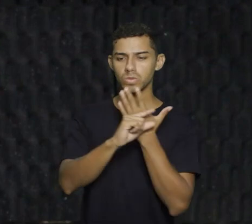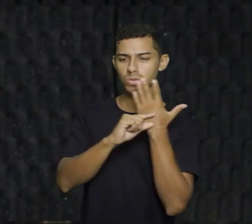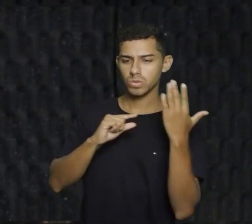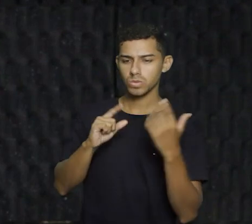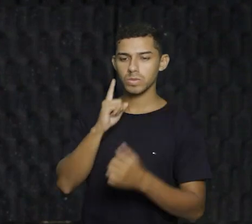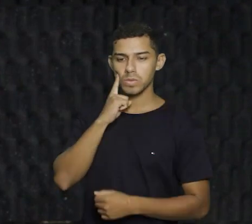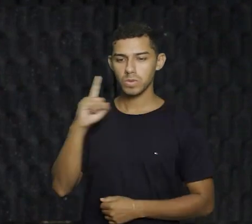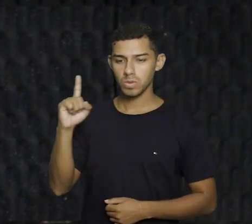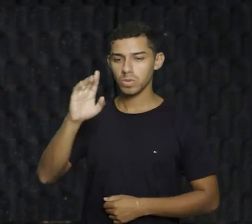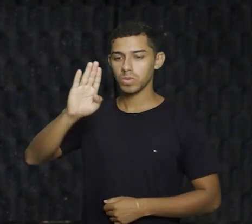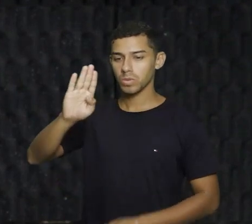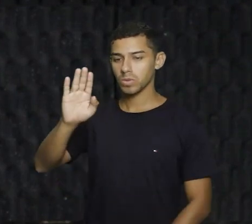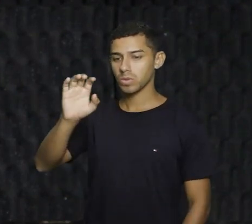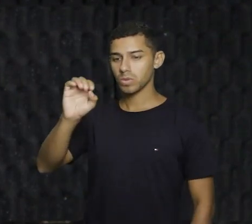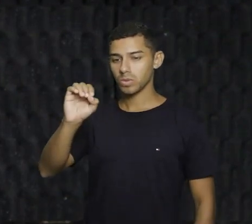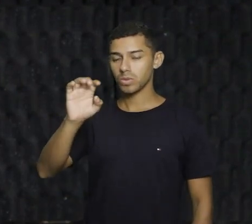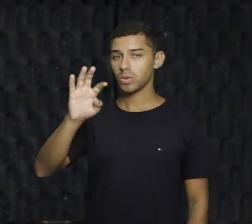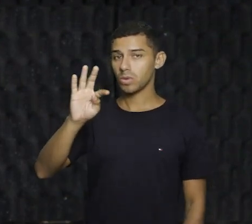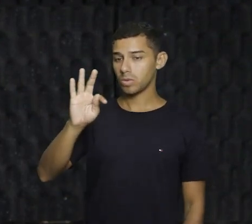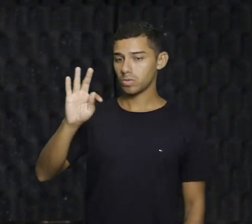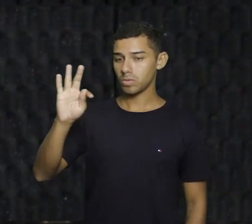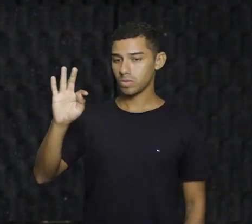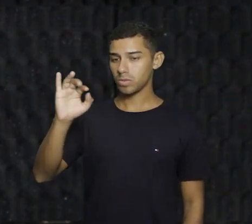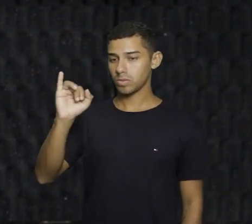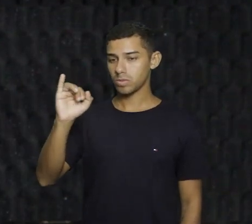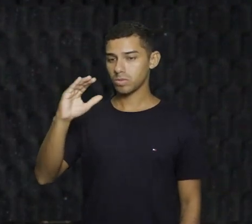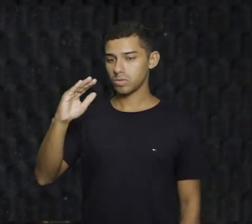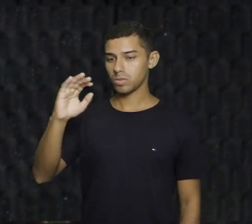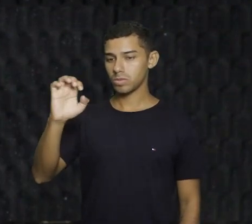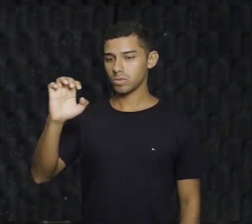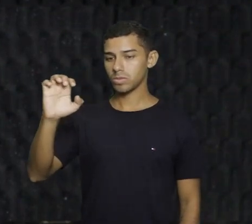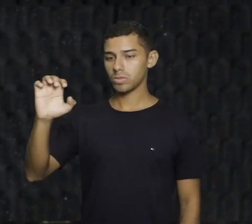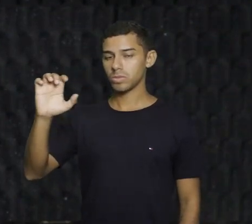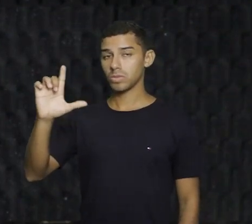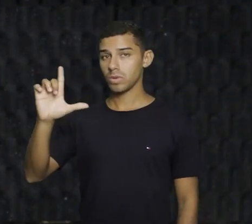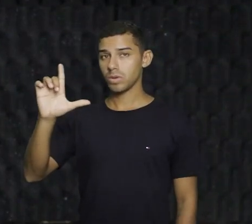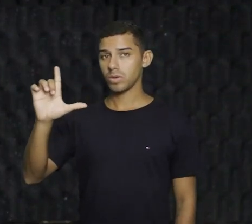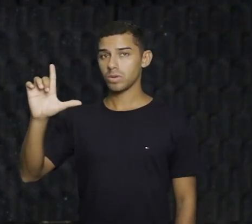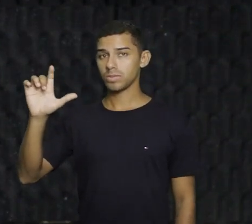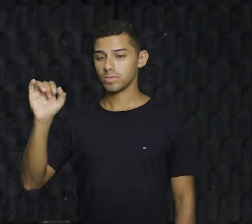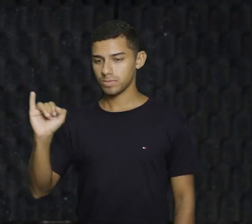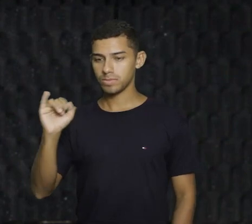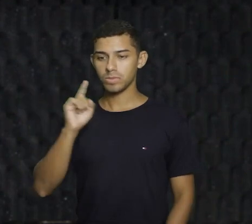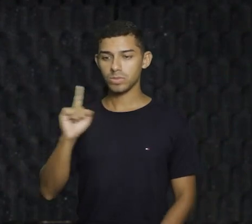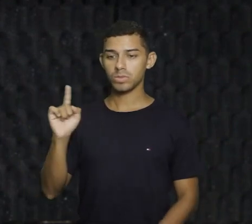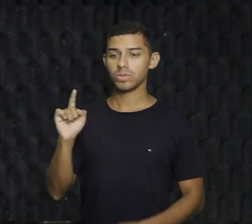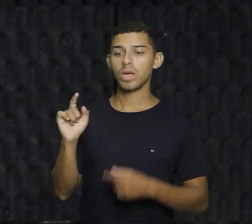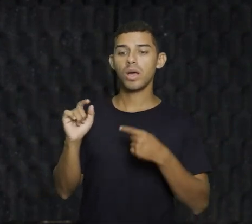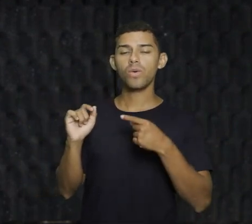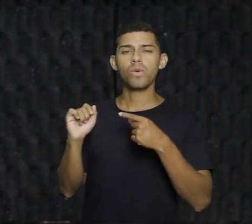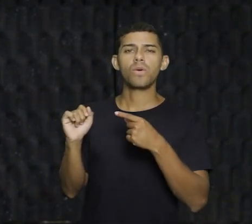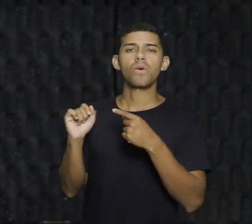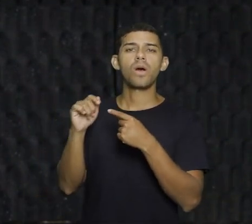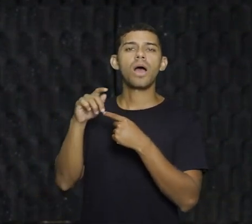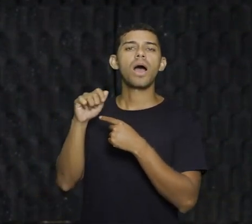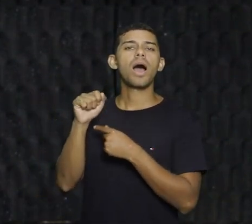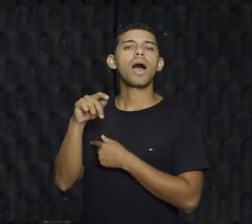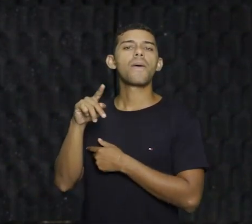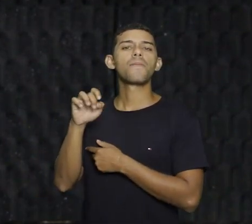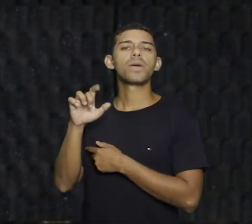repetir para facilitar meu intérprete. Botticelli. Botticelli é um apelido, como alguns de vocês